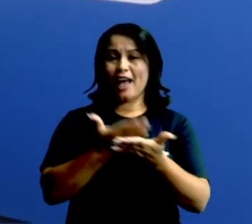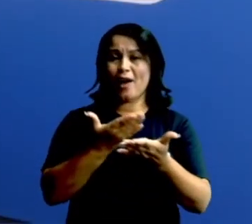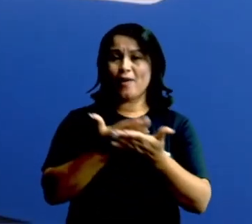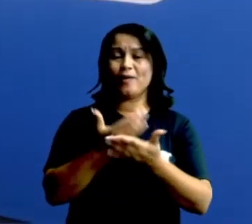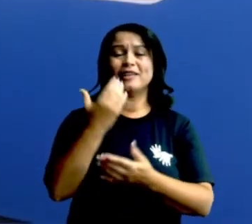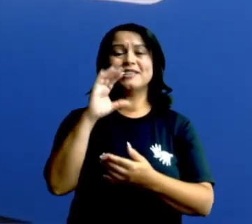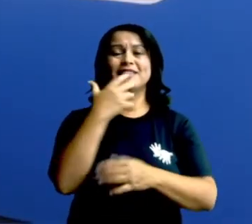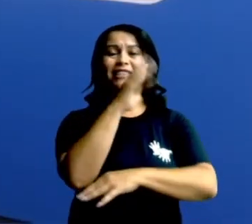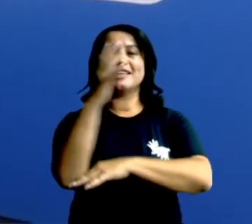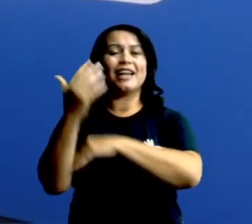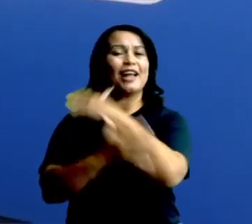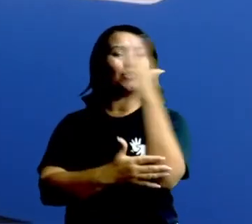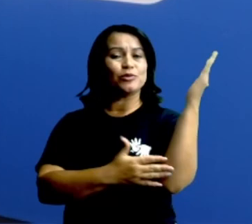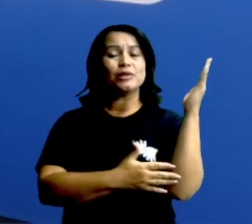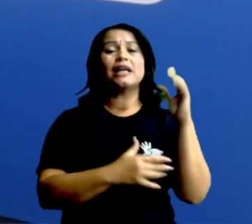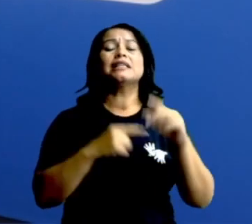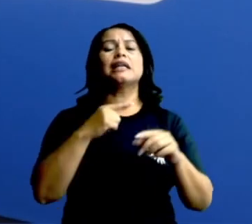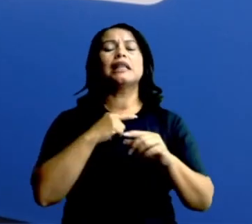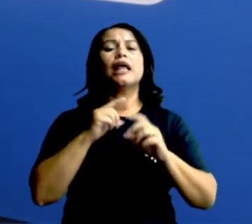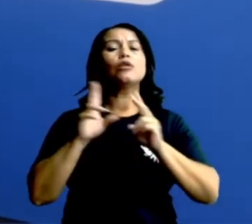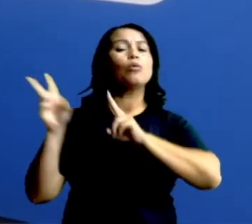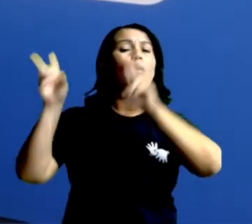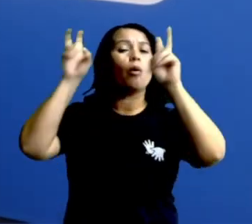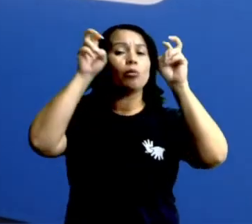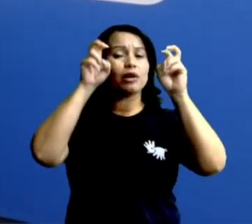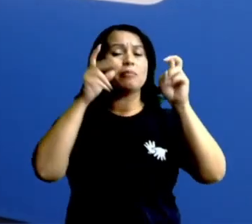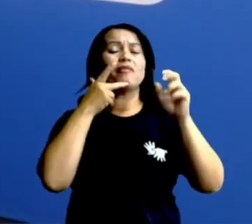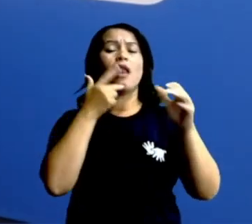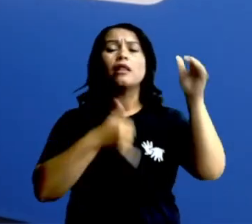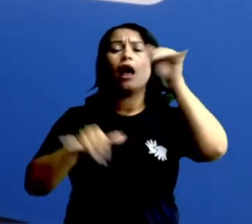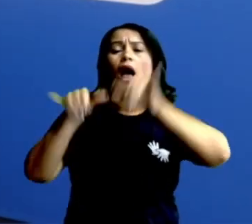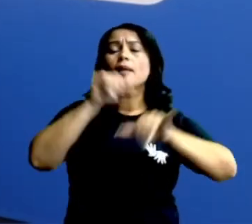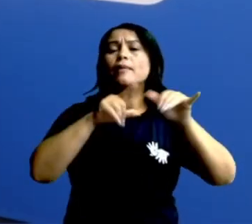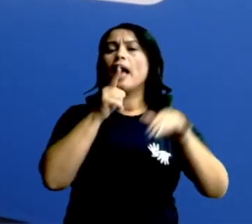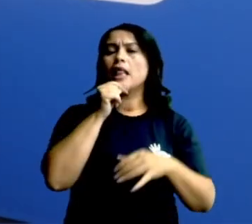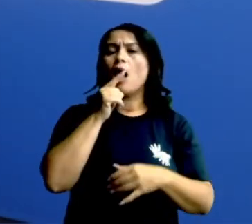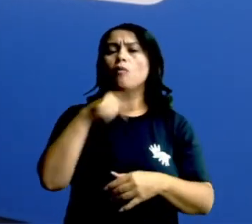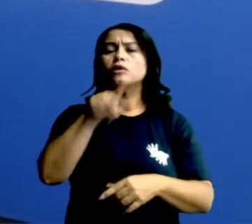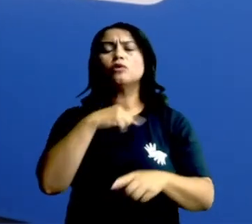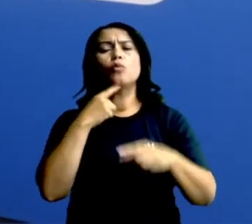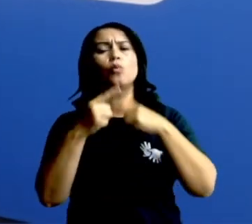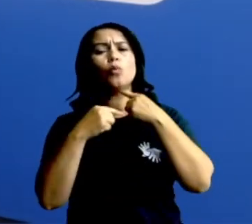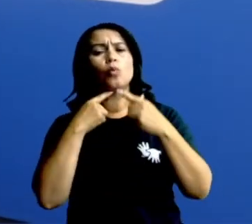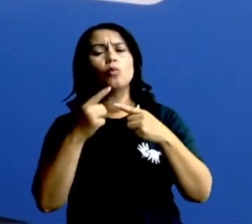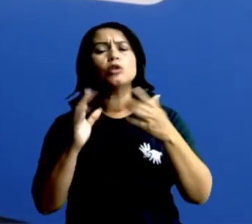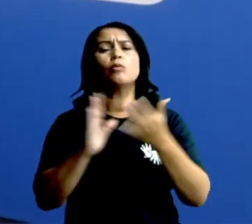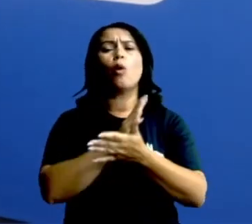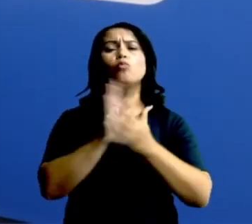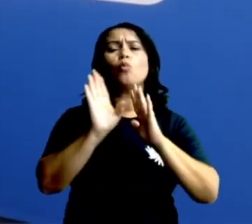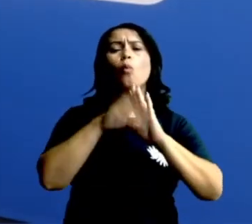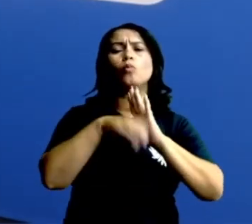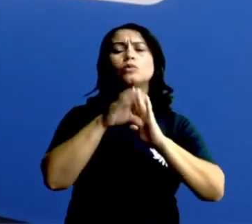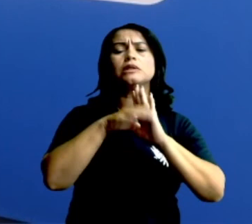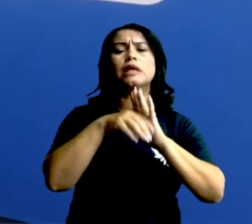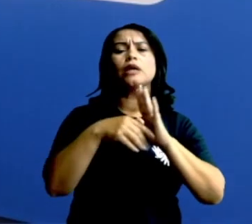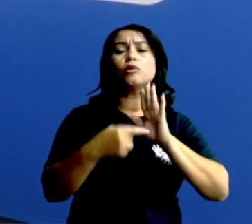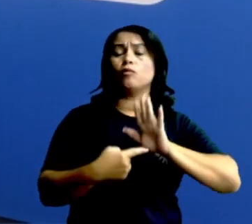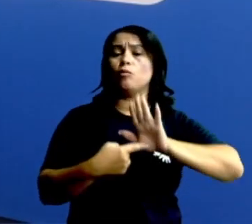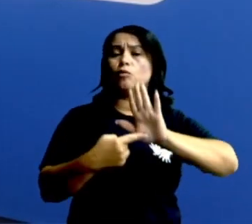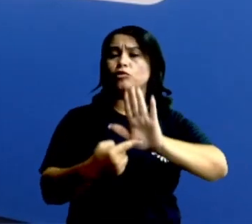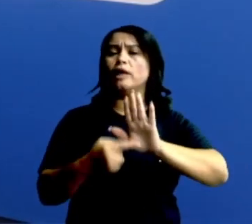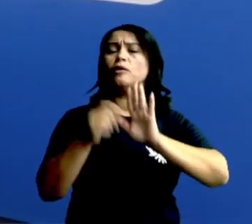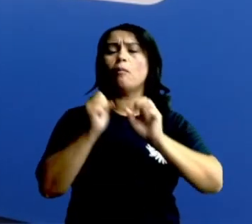de Ciências da Natureza a respeito das propriedades químicas da água. Caso tenham alguma dúvida sobre algum conceito que aqui foi